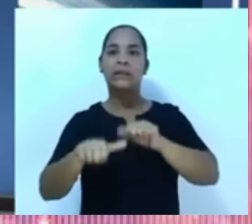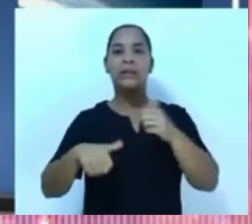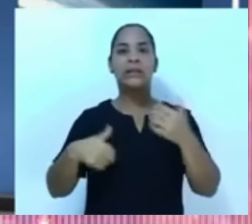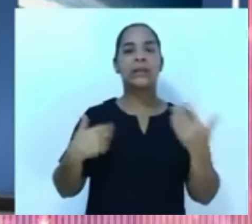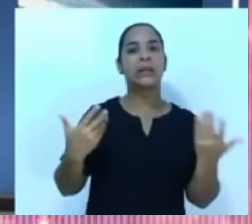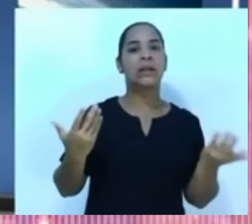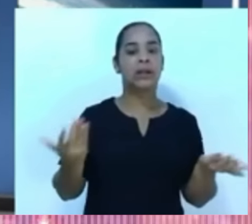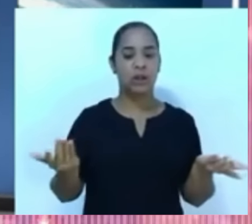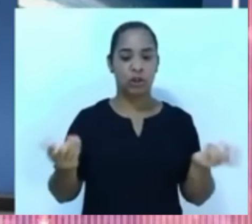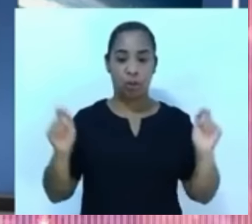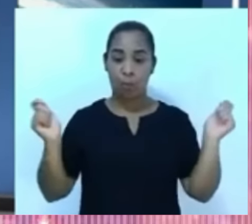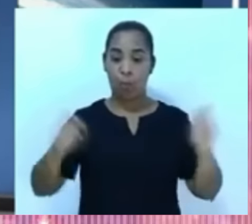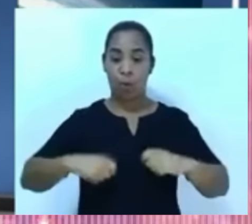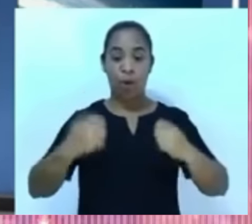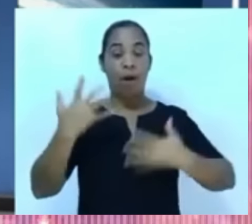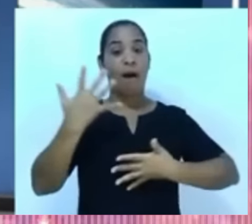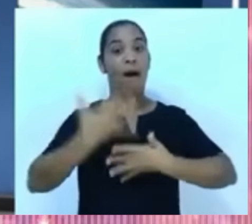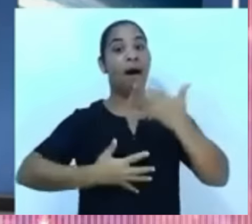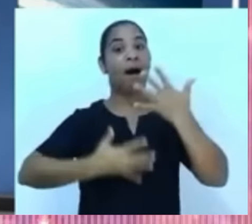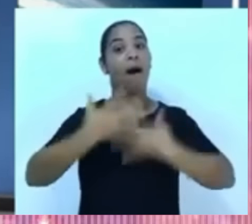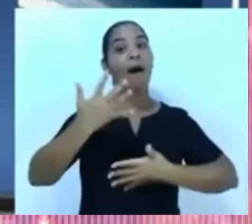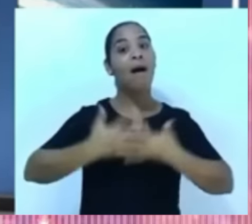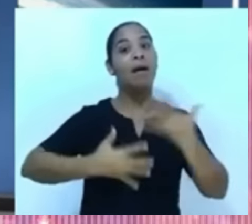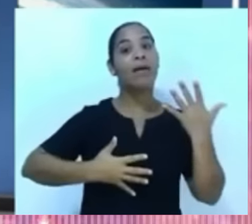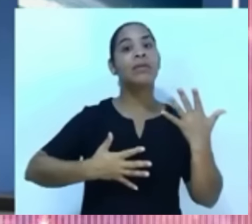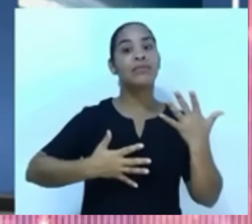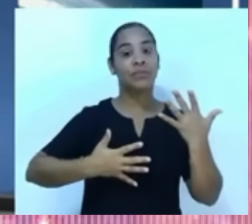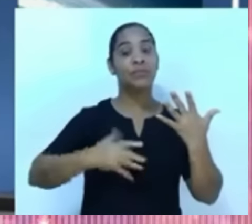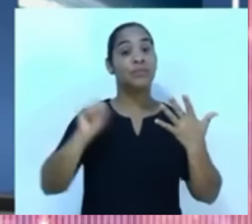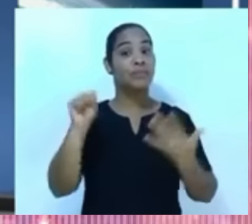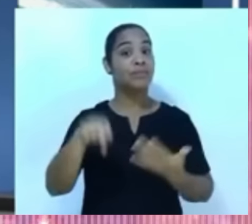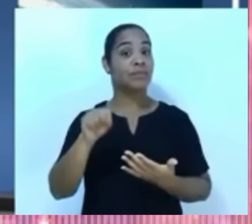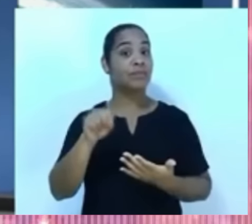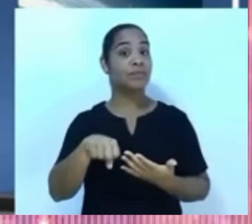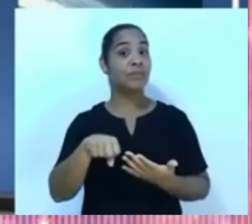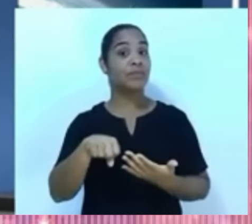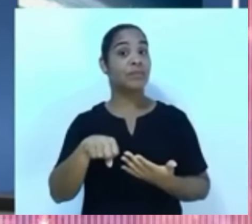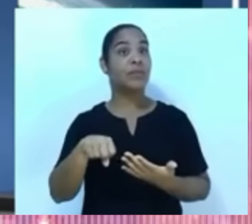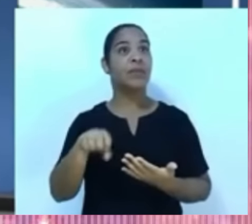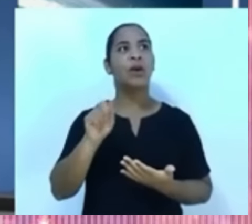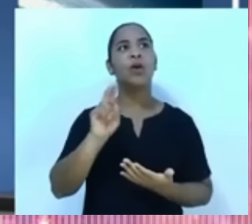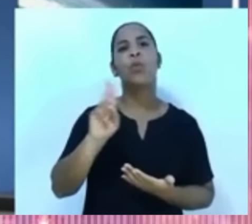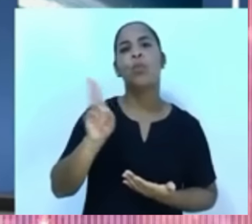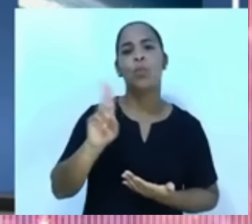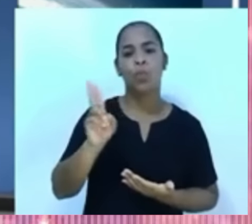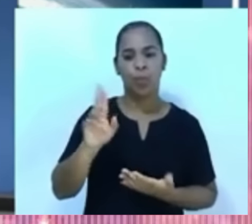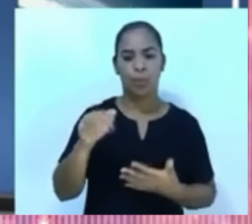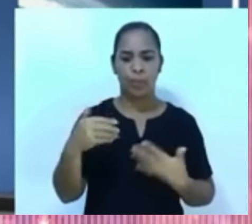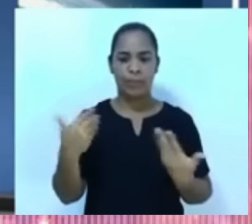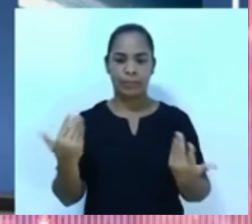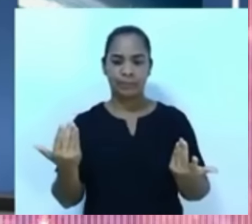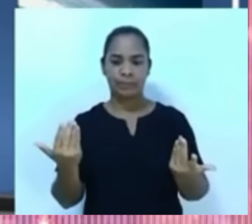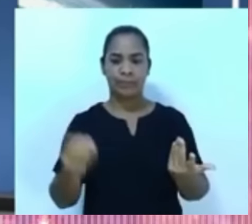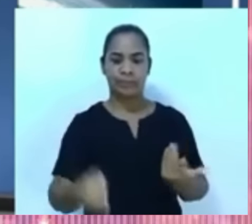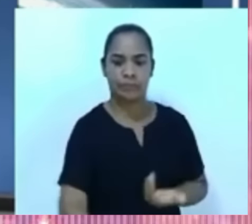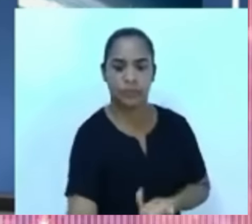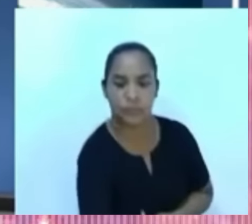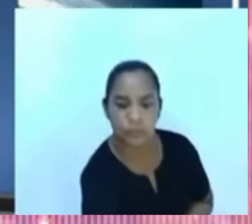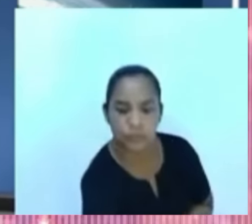anomalia e as suas atividades positivas chamaríamos uma manifestação de